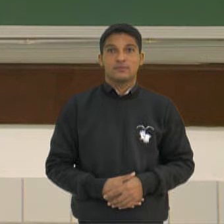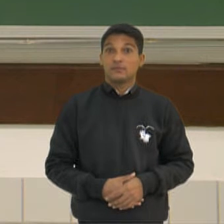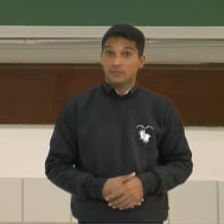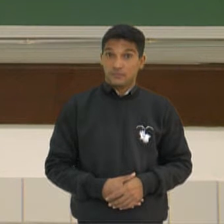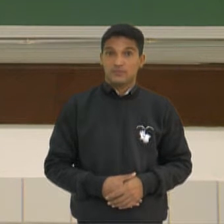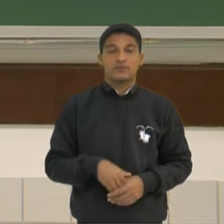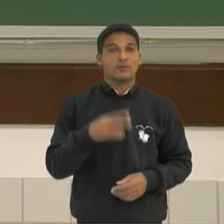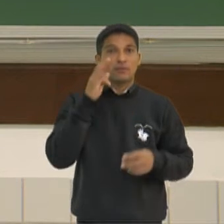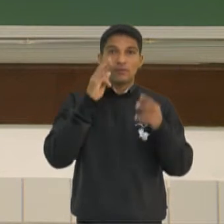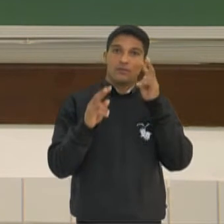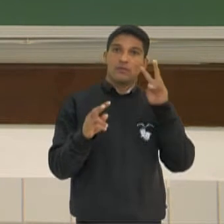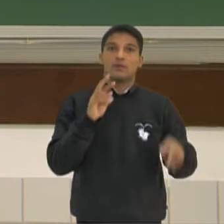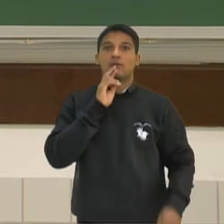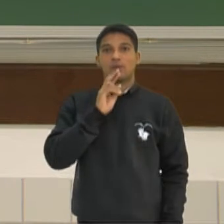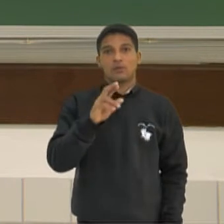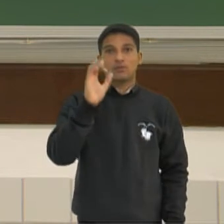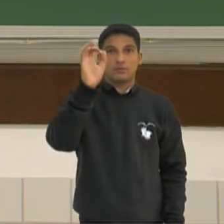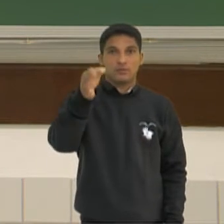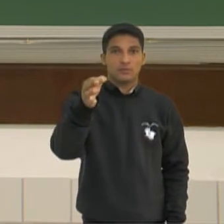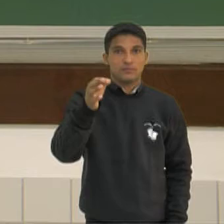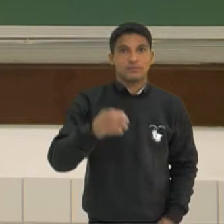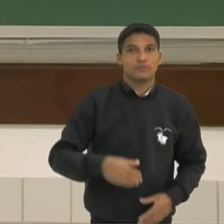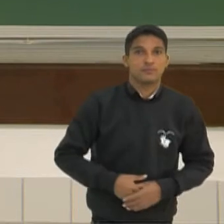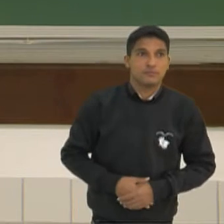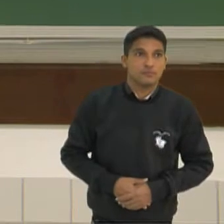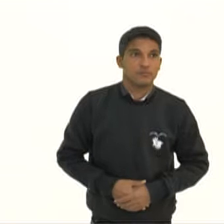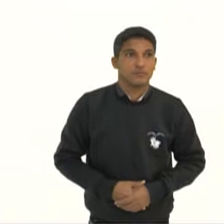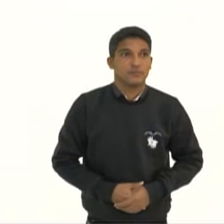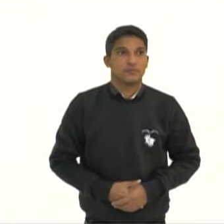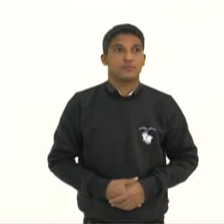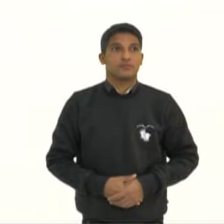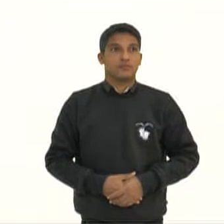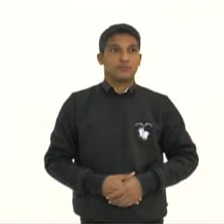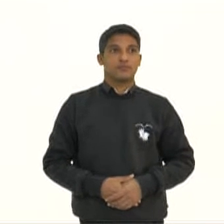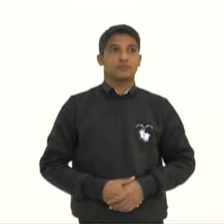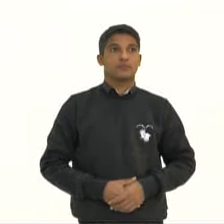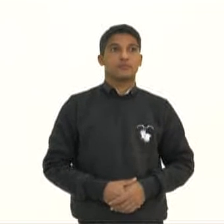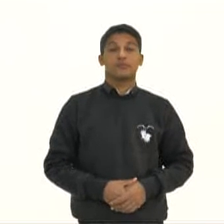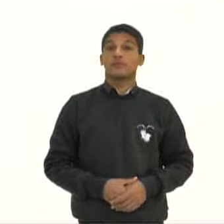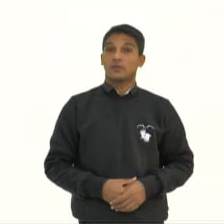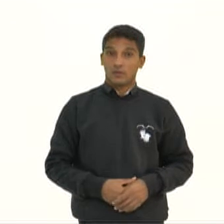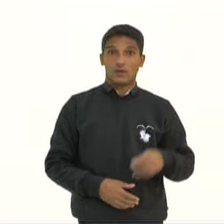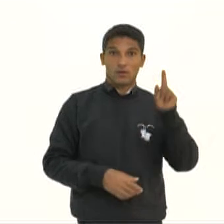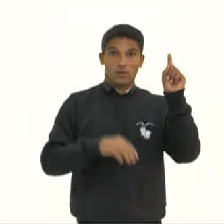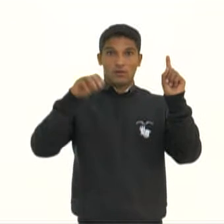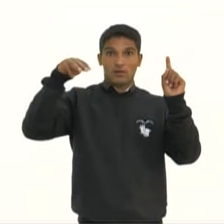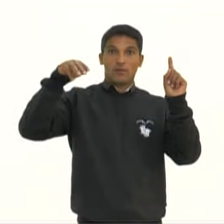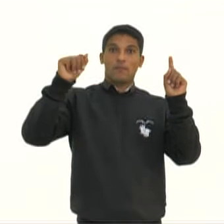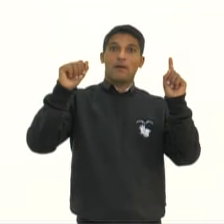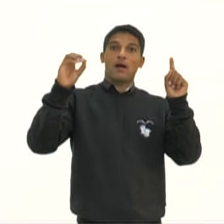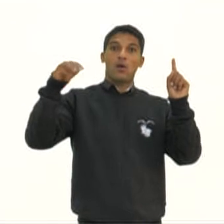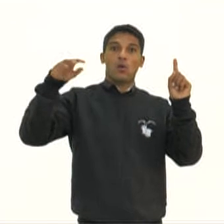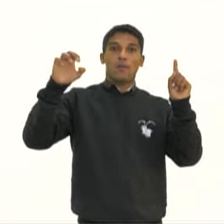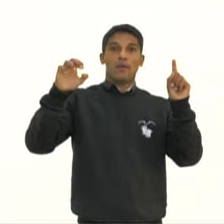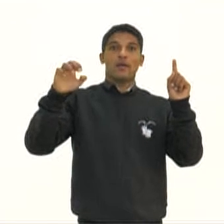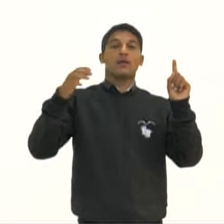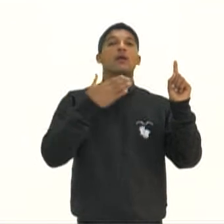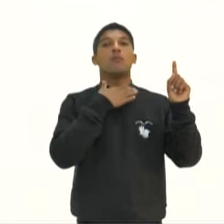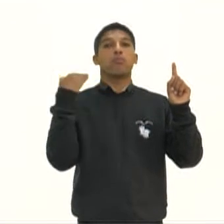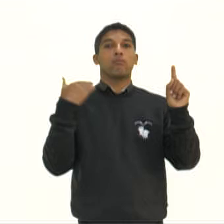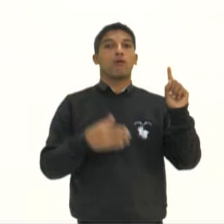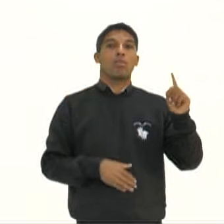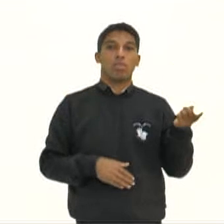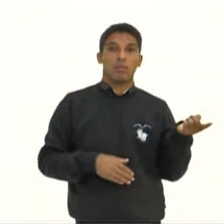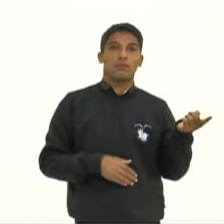Então vamos ver qual é a resposta correta do nosso quiz. Bom, após a morte de Maomé, quais os dois grupos que